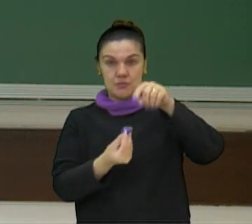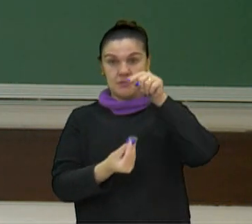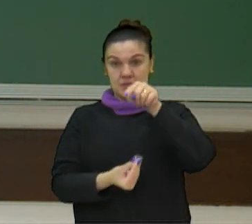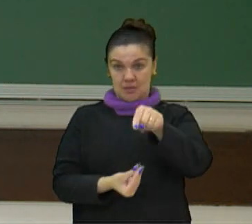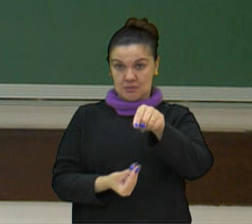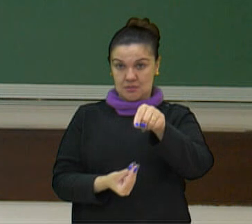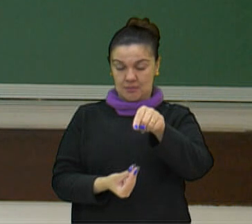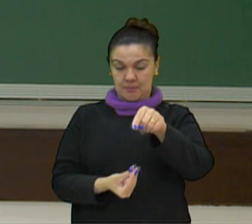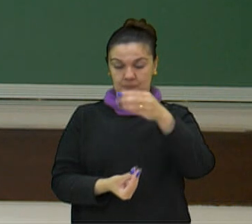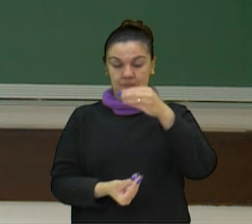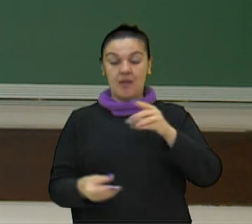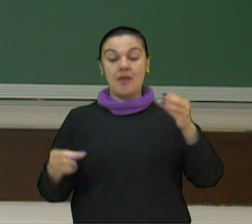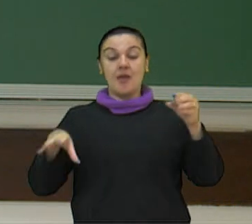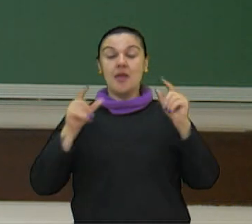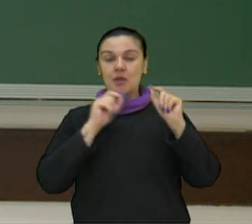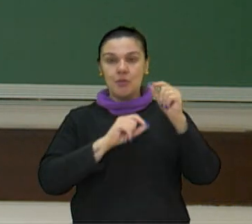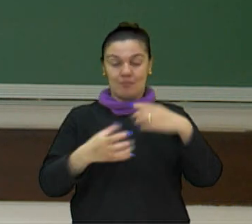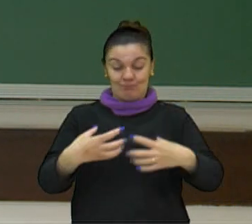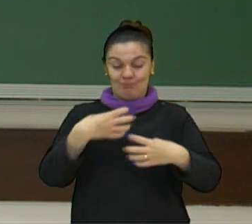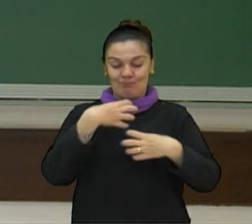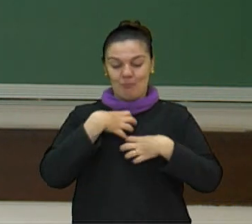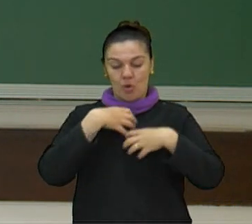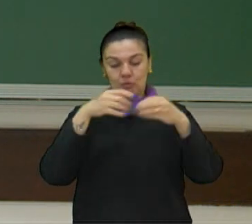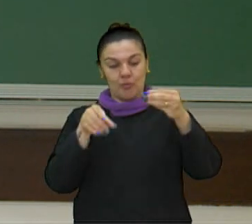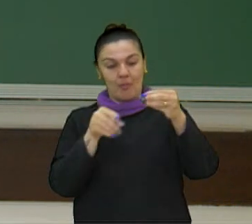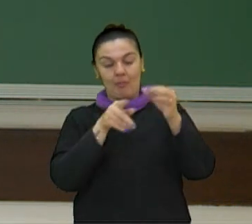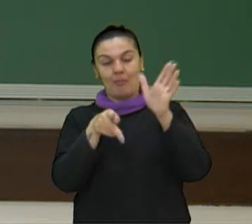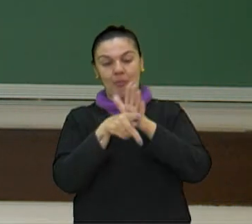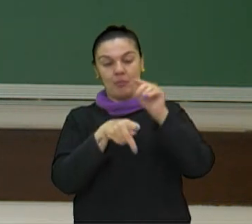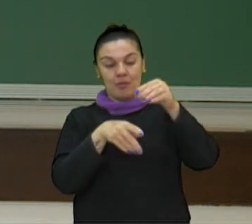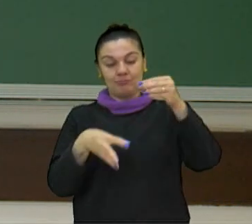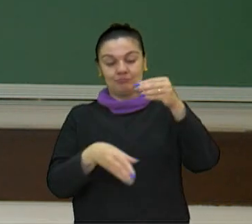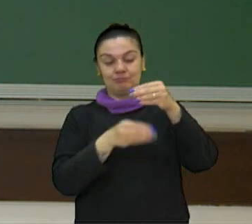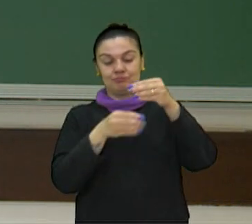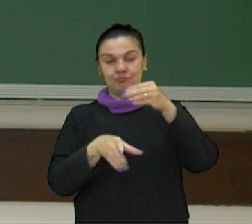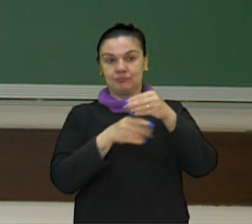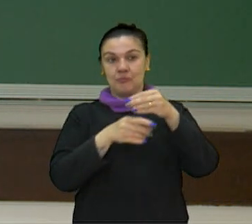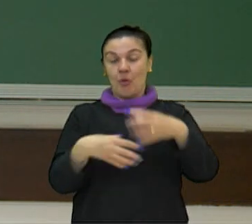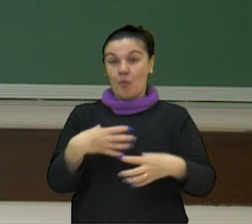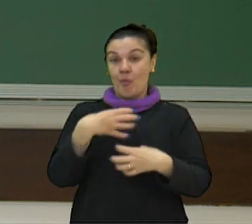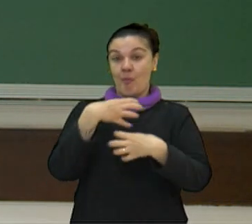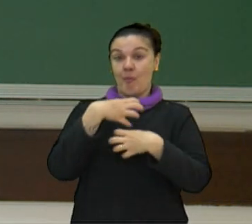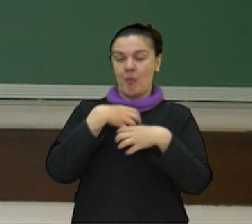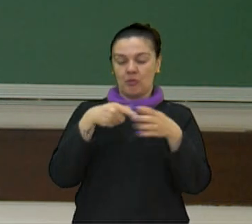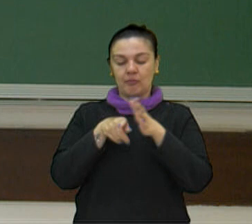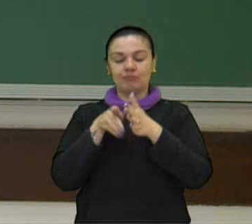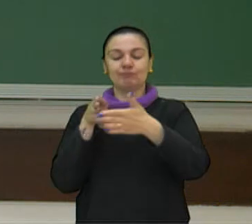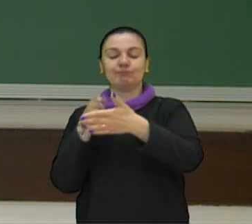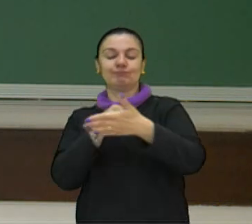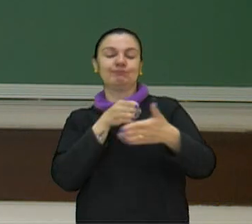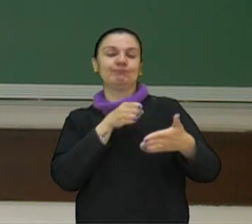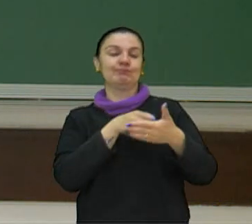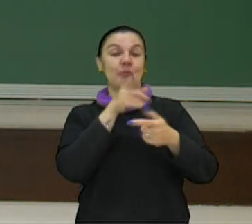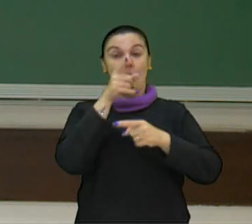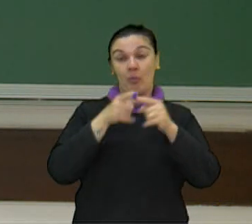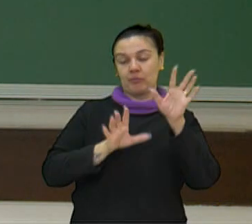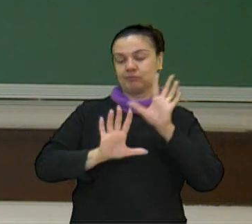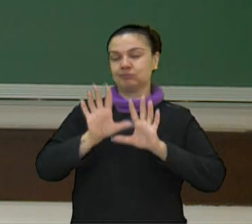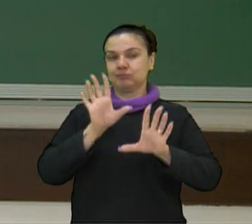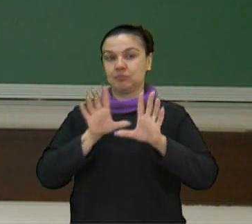modos estão nos atributos. Os modos são restrições, são limitações que surgem nos